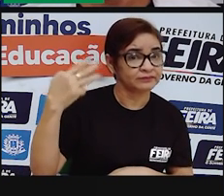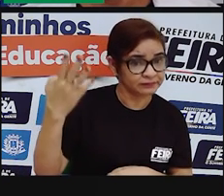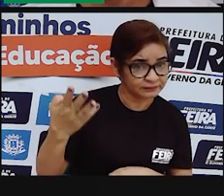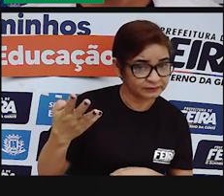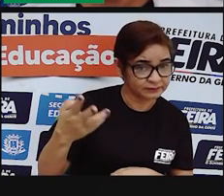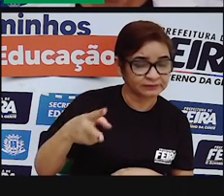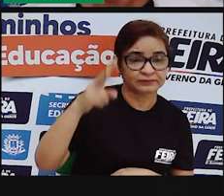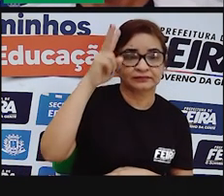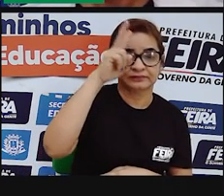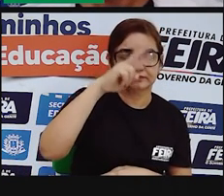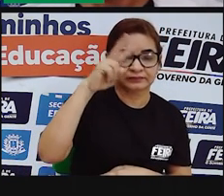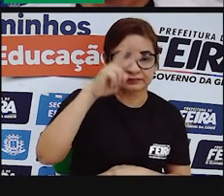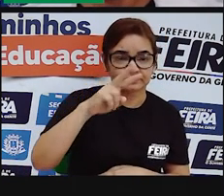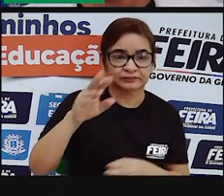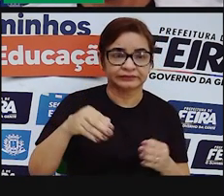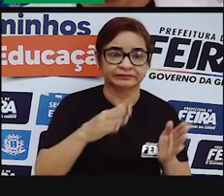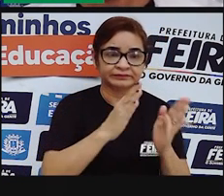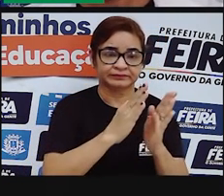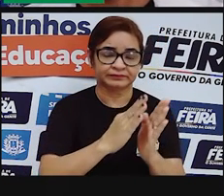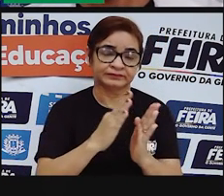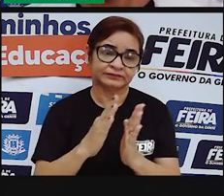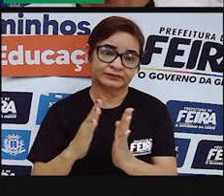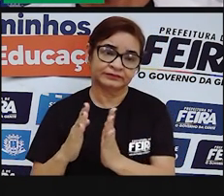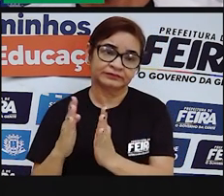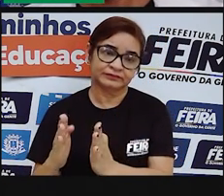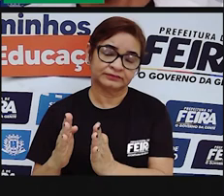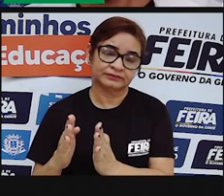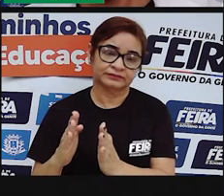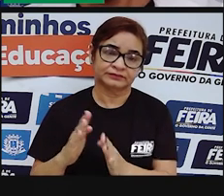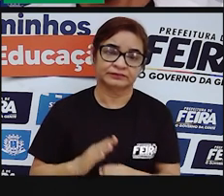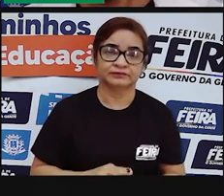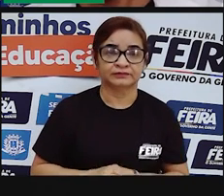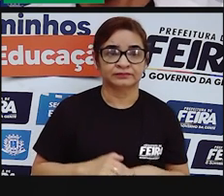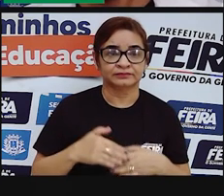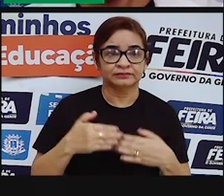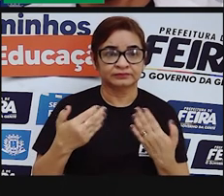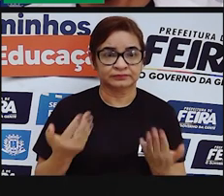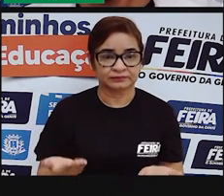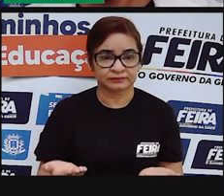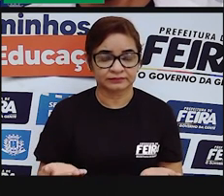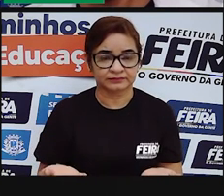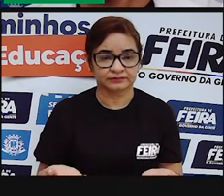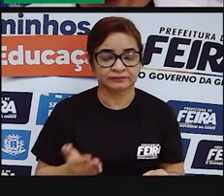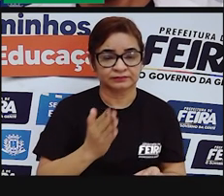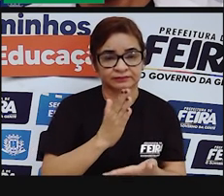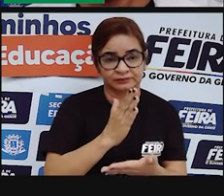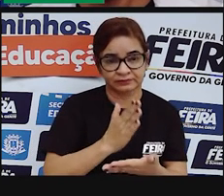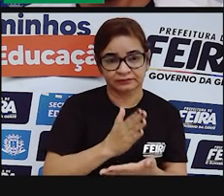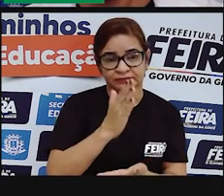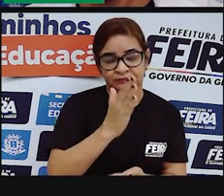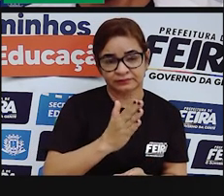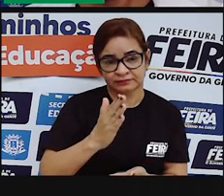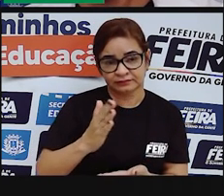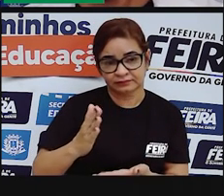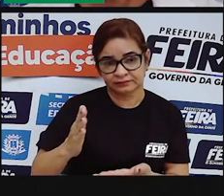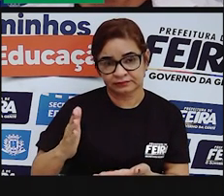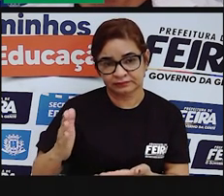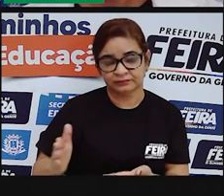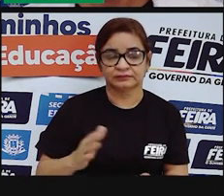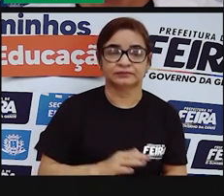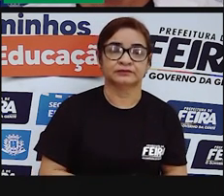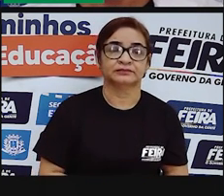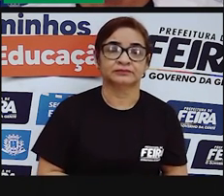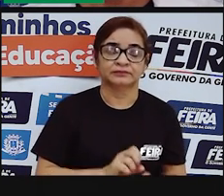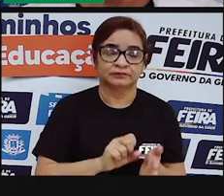Lembra de polissílabo? Ou polissílaba é a palavra que tem mais de três sílabas. Poli,